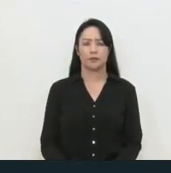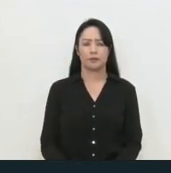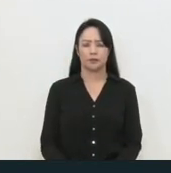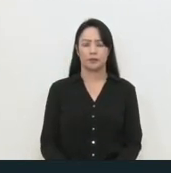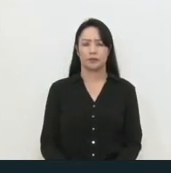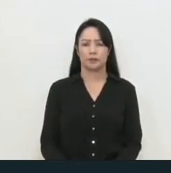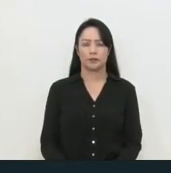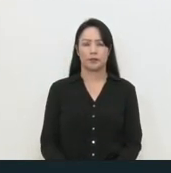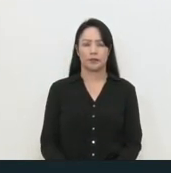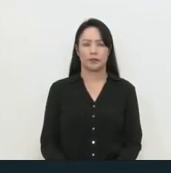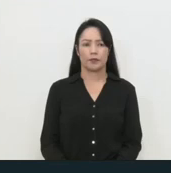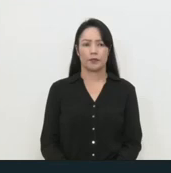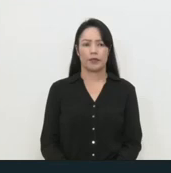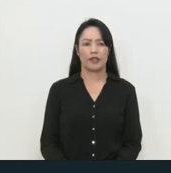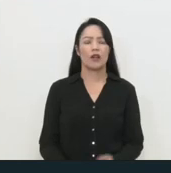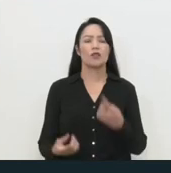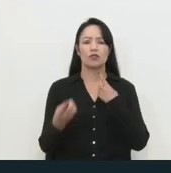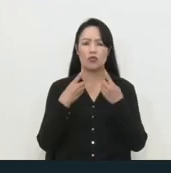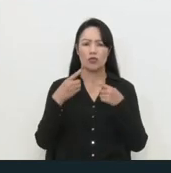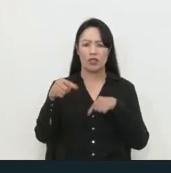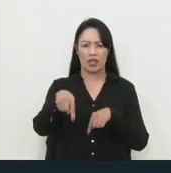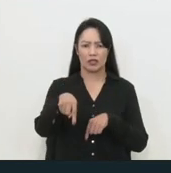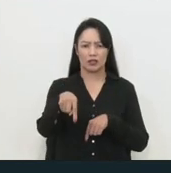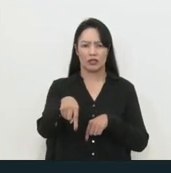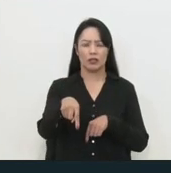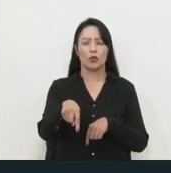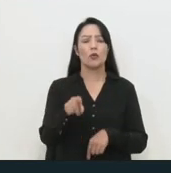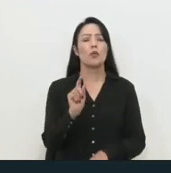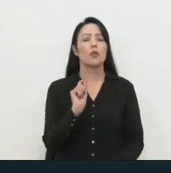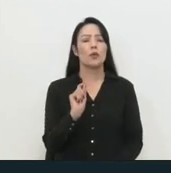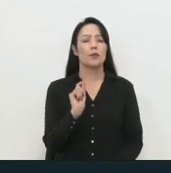não vamos discutir aqui se